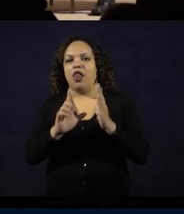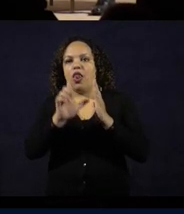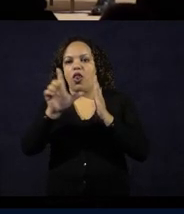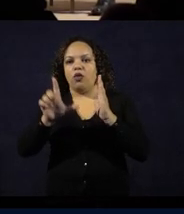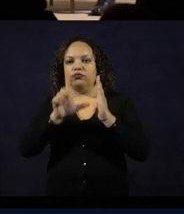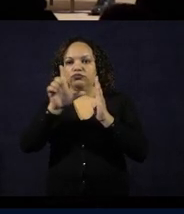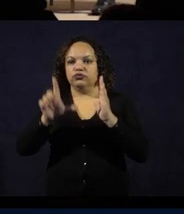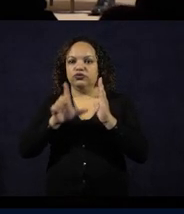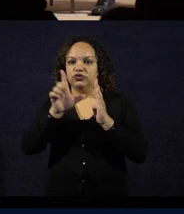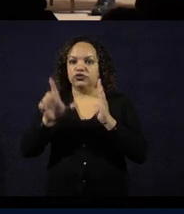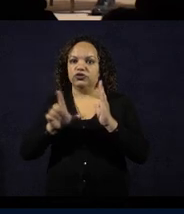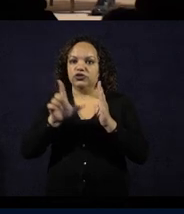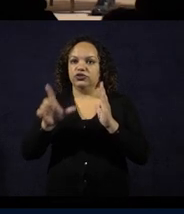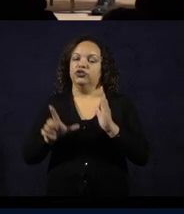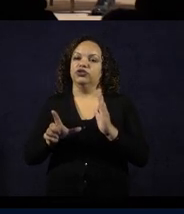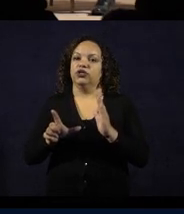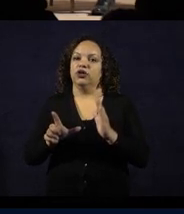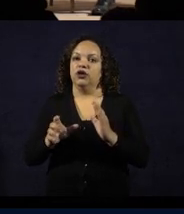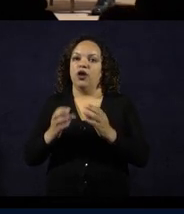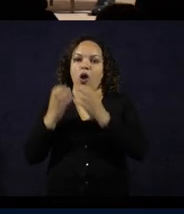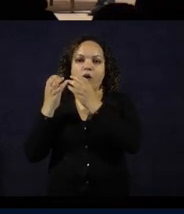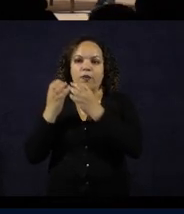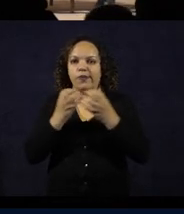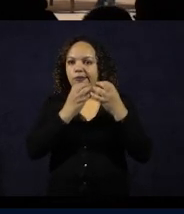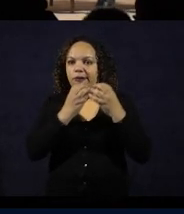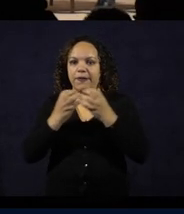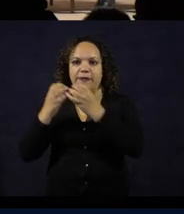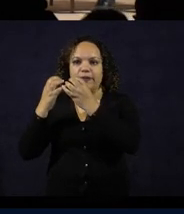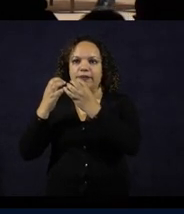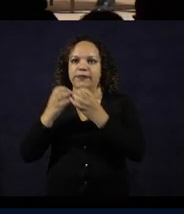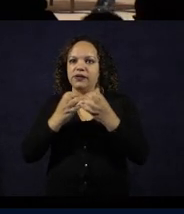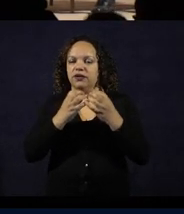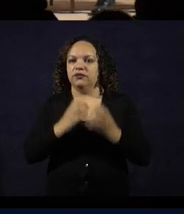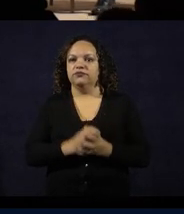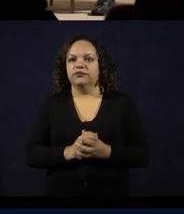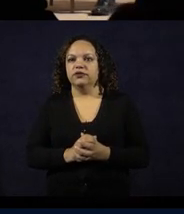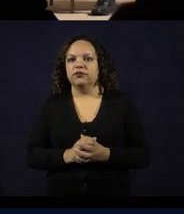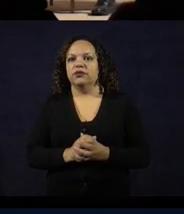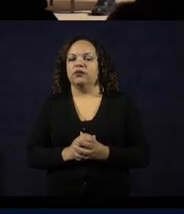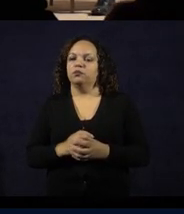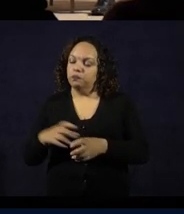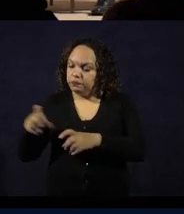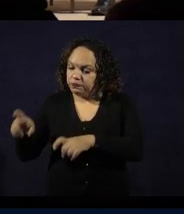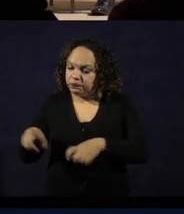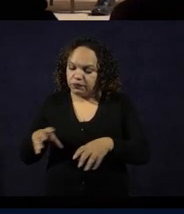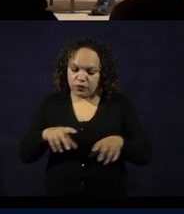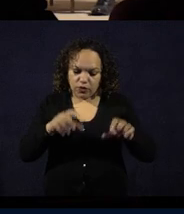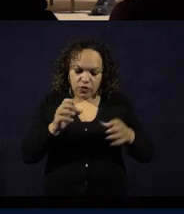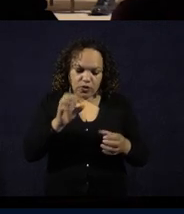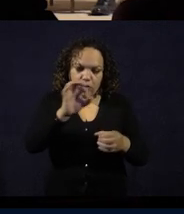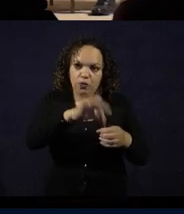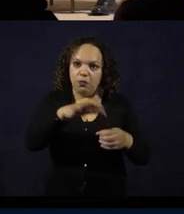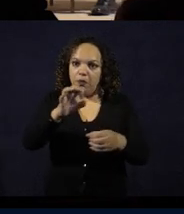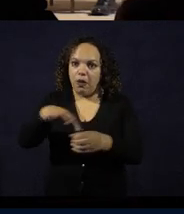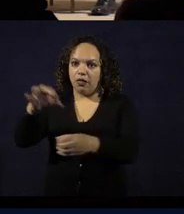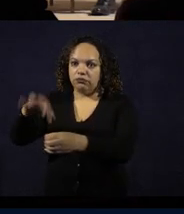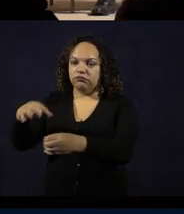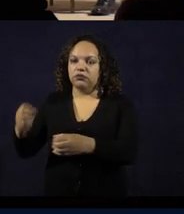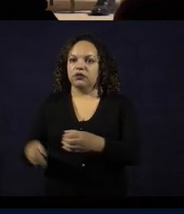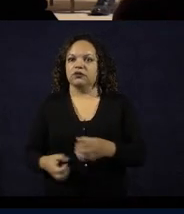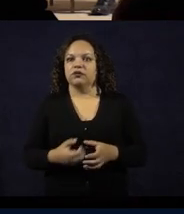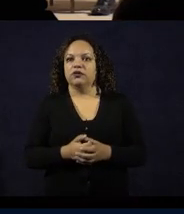fazia cálculo para ver se o milho tinha margem de contribuição para a gente plantar porque 20 reais